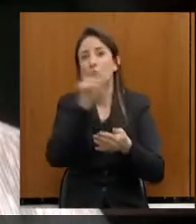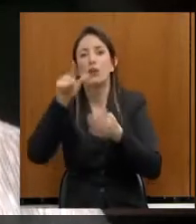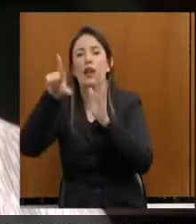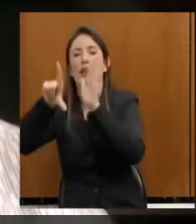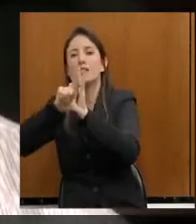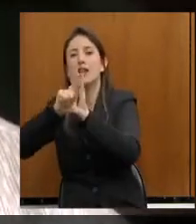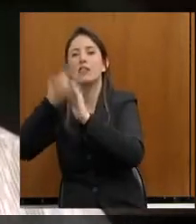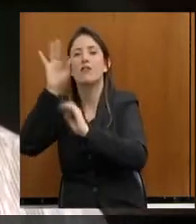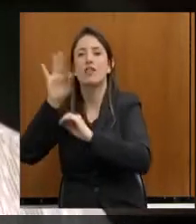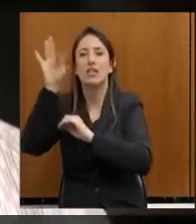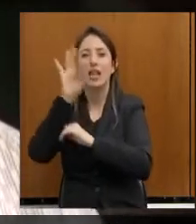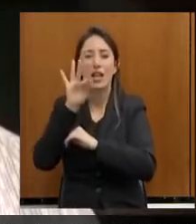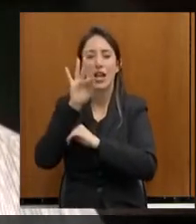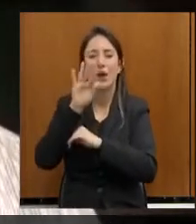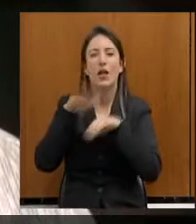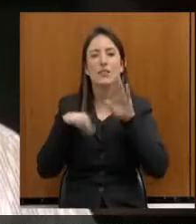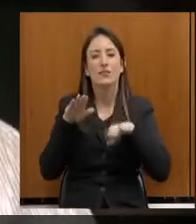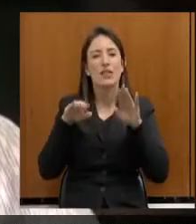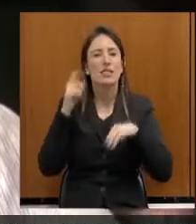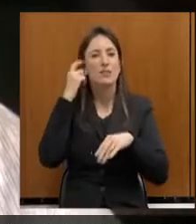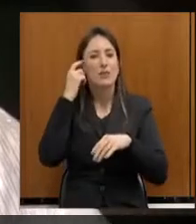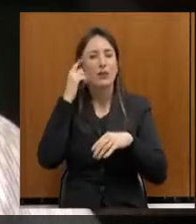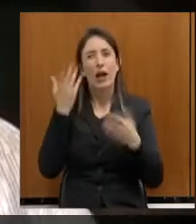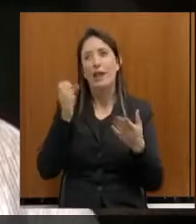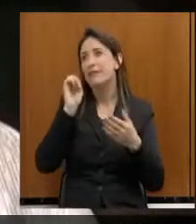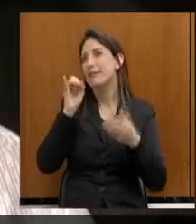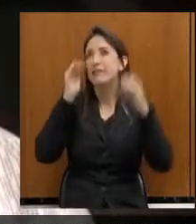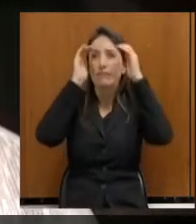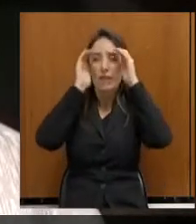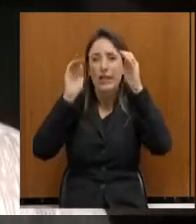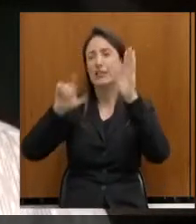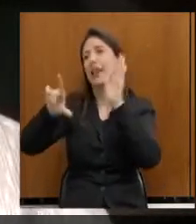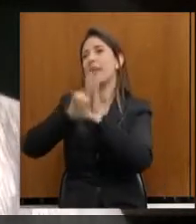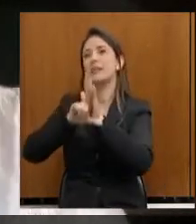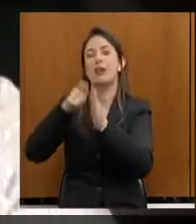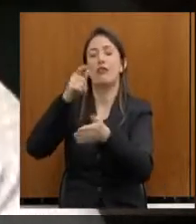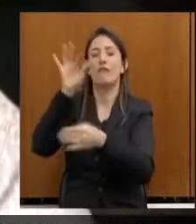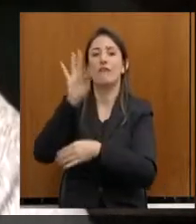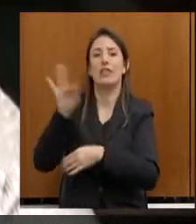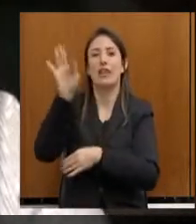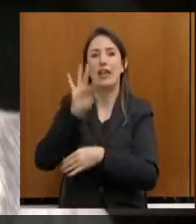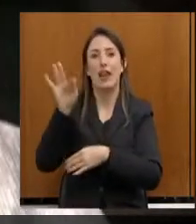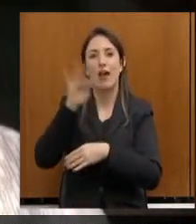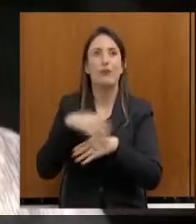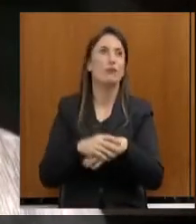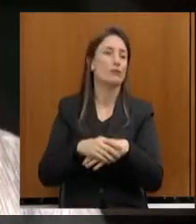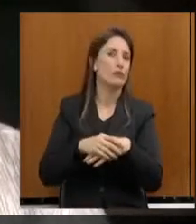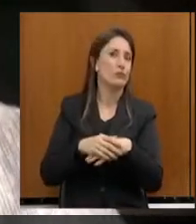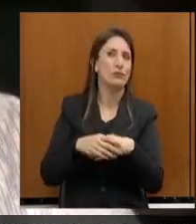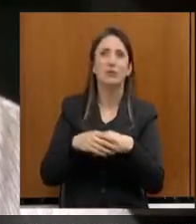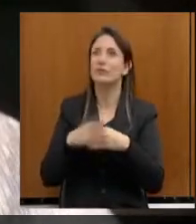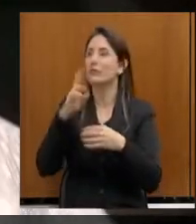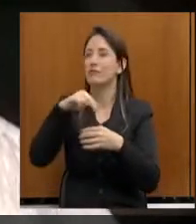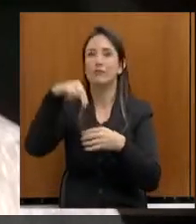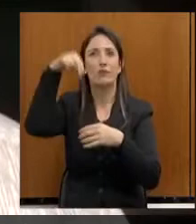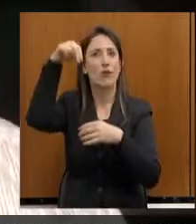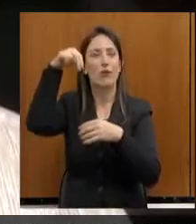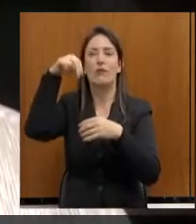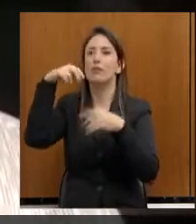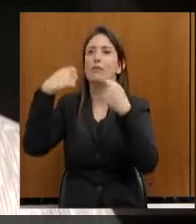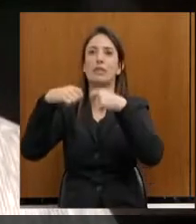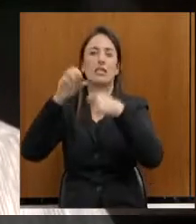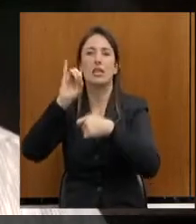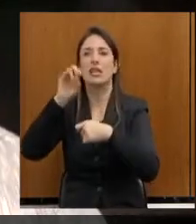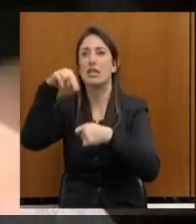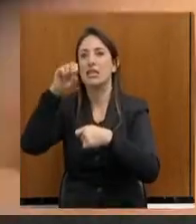vigente para sempre que sente for obedecendo à Legislação Federal nós nos instalamos lá não gosto de Minas Você só não quem está lá diz